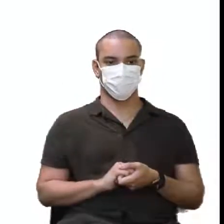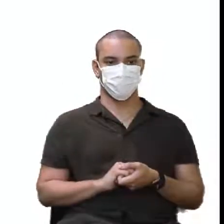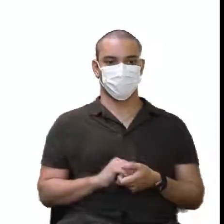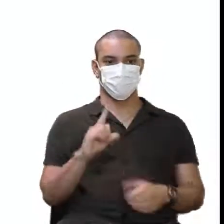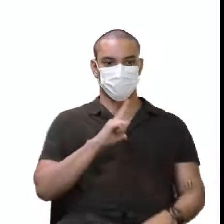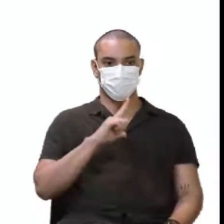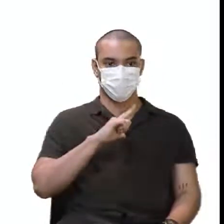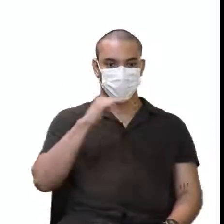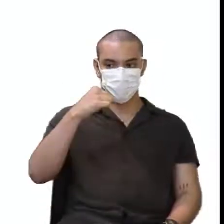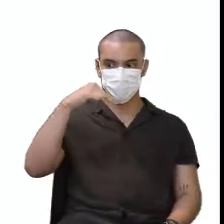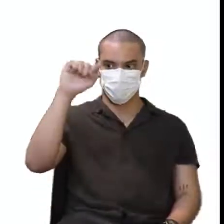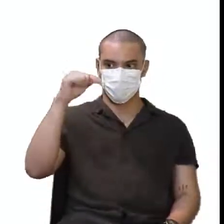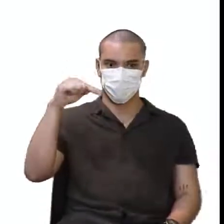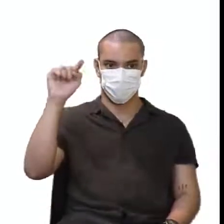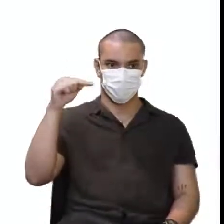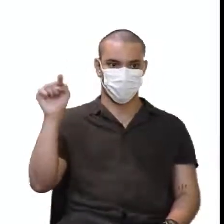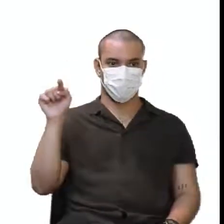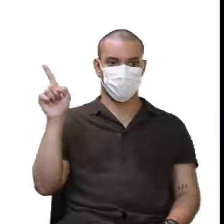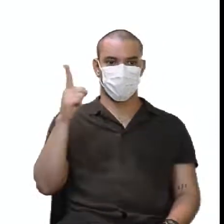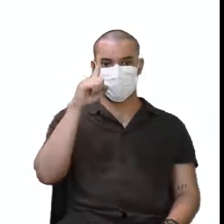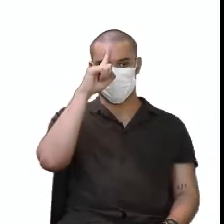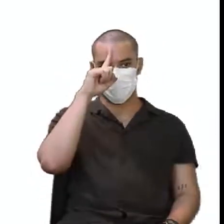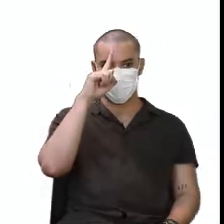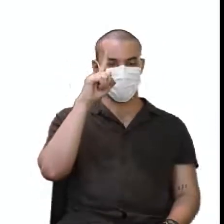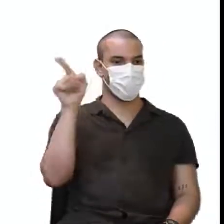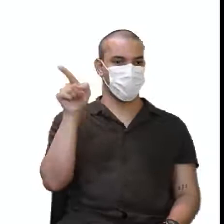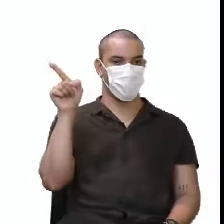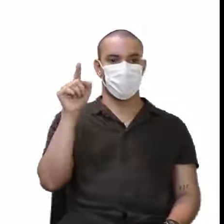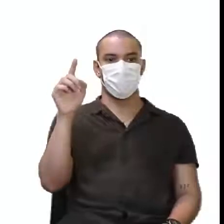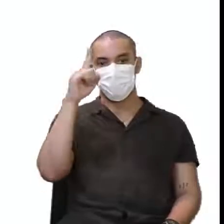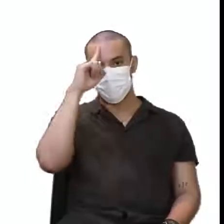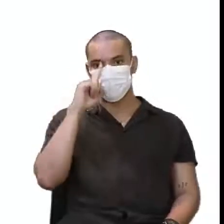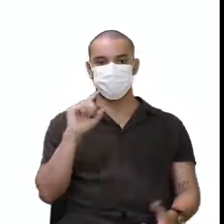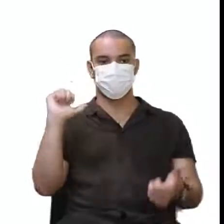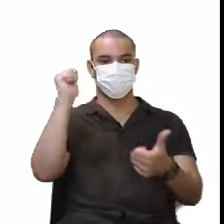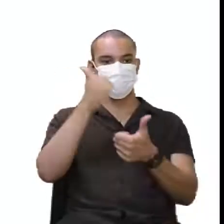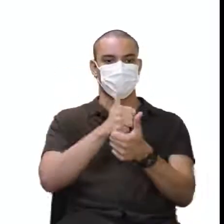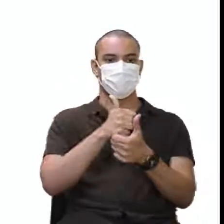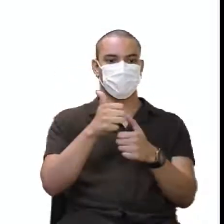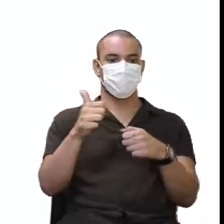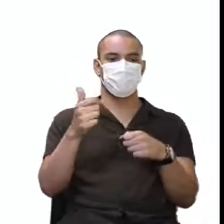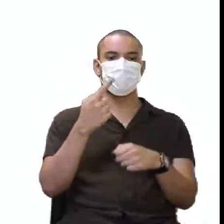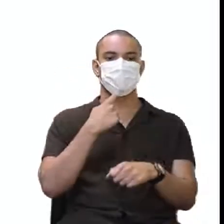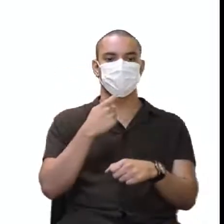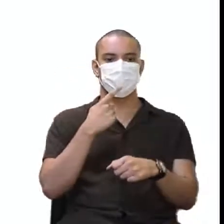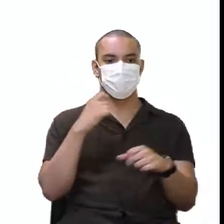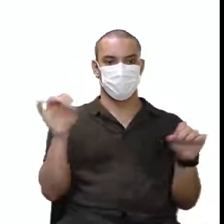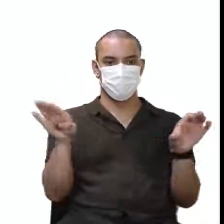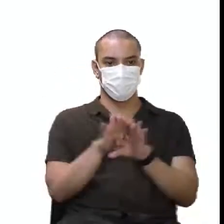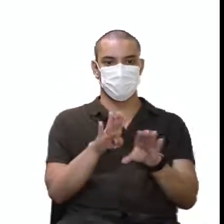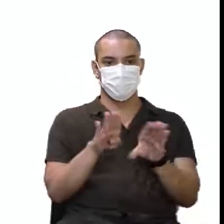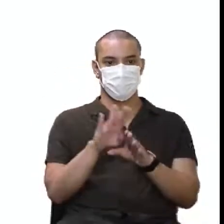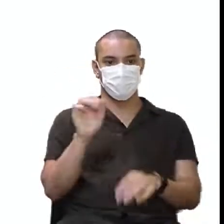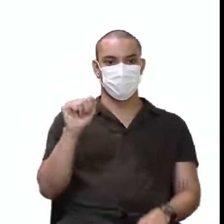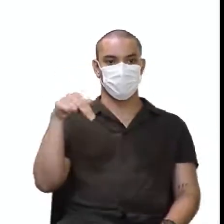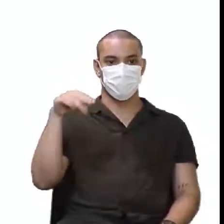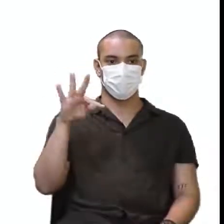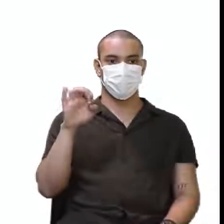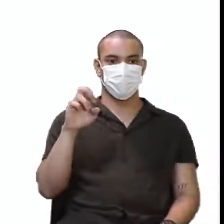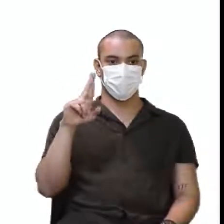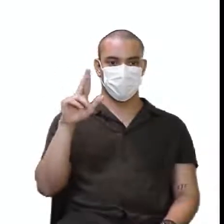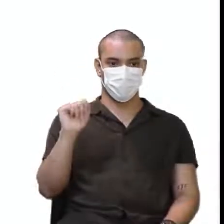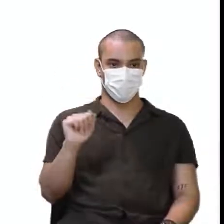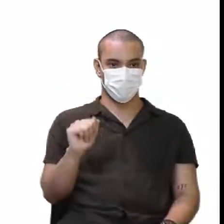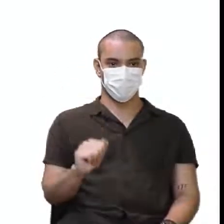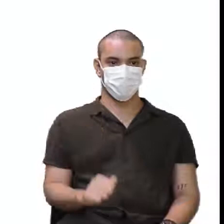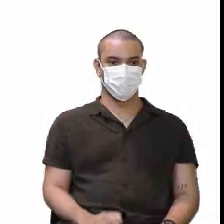Filete, que são esses aqui que eu estou identificando. E na base, as anteras. Gente, por que não está